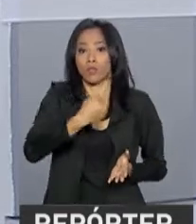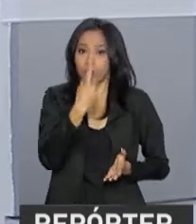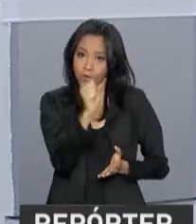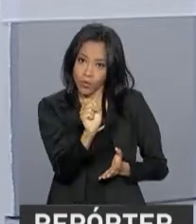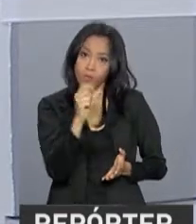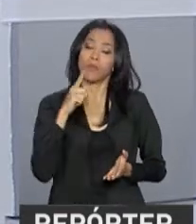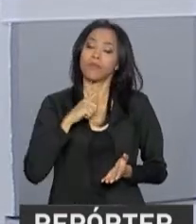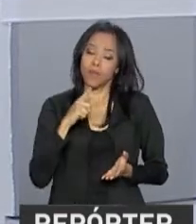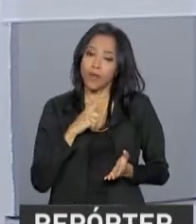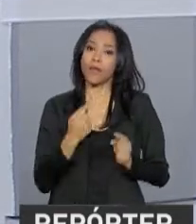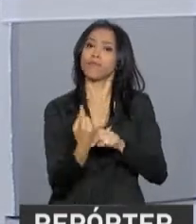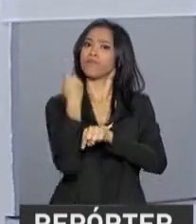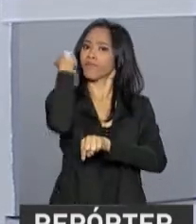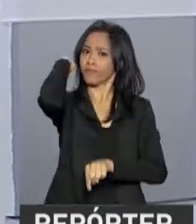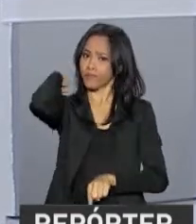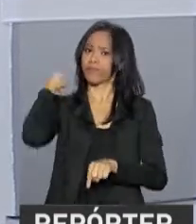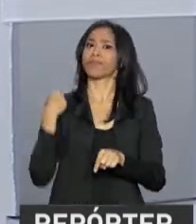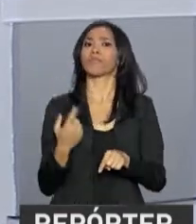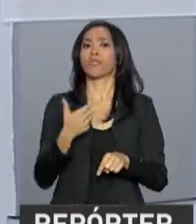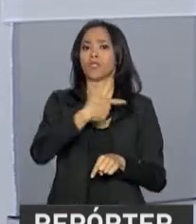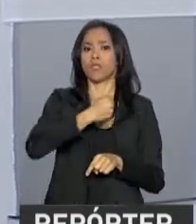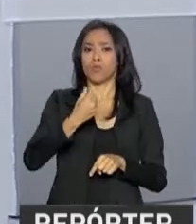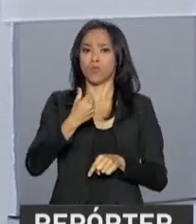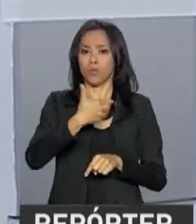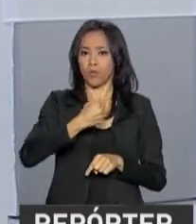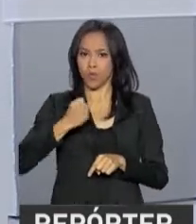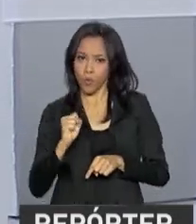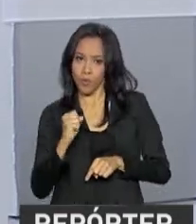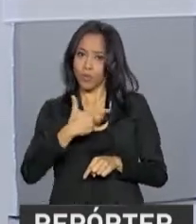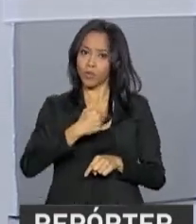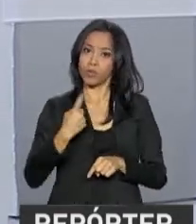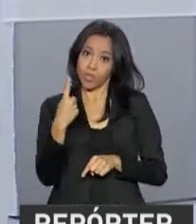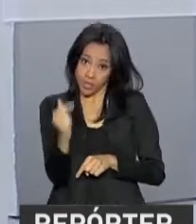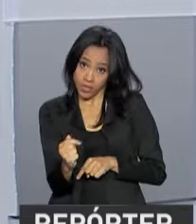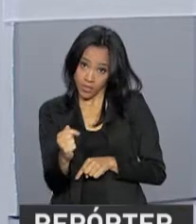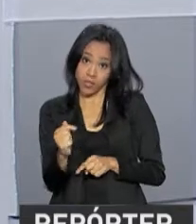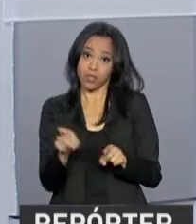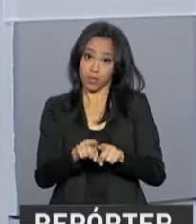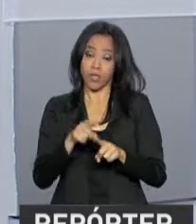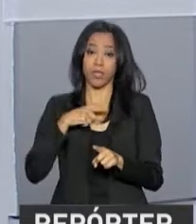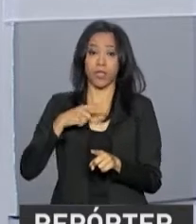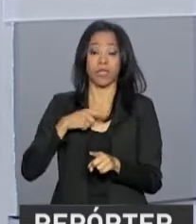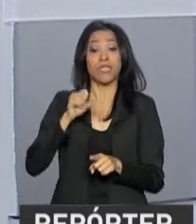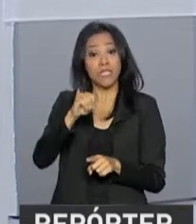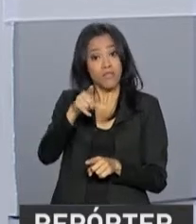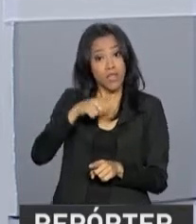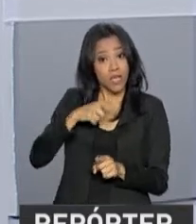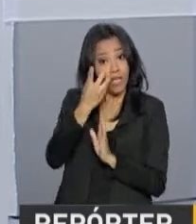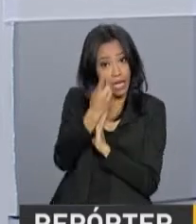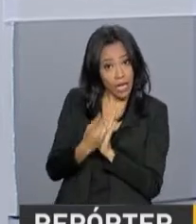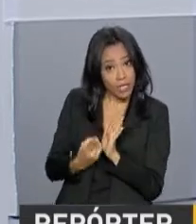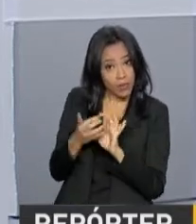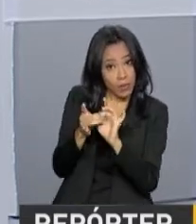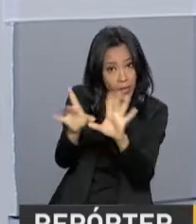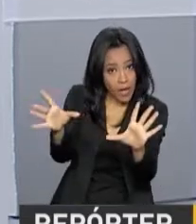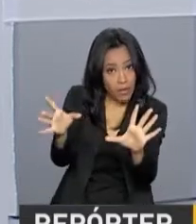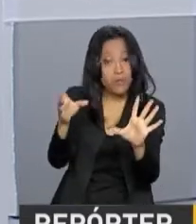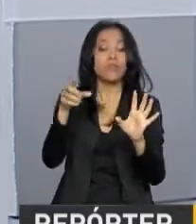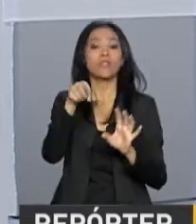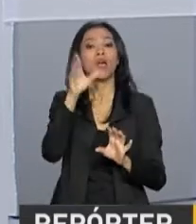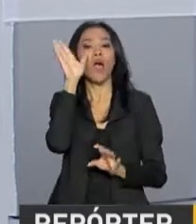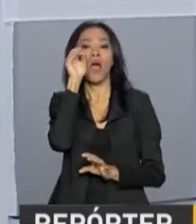restituições residuais dos exercícios de 2008 a 2017 para saber se teve a declaração liberada o contribuinte